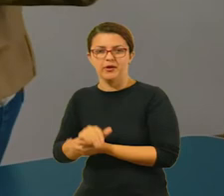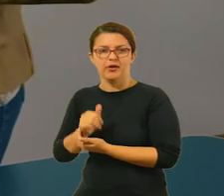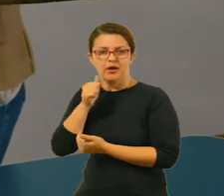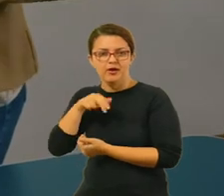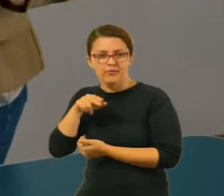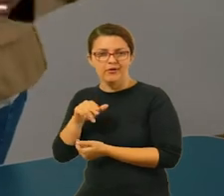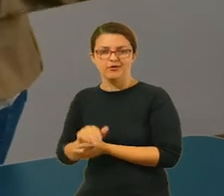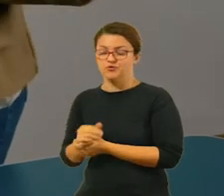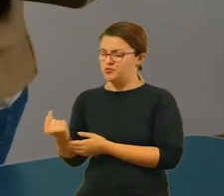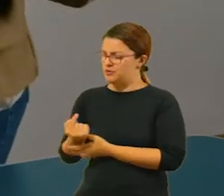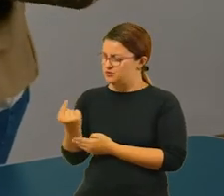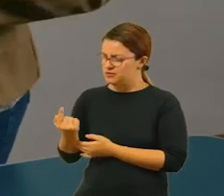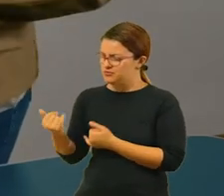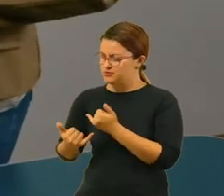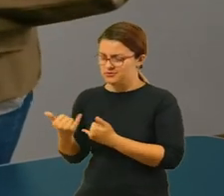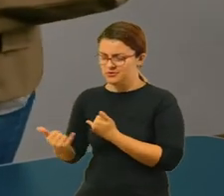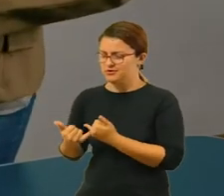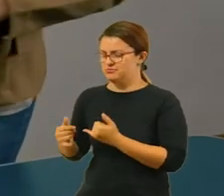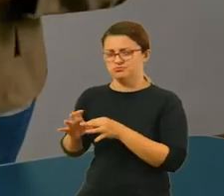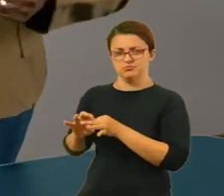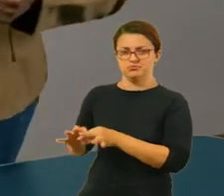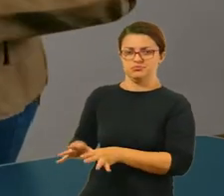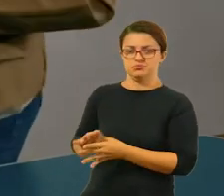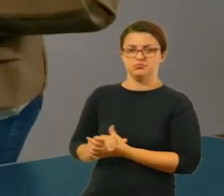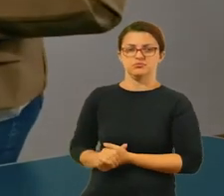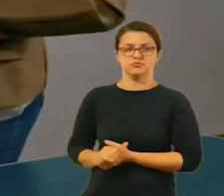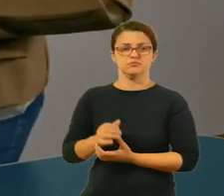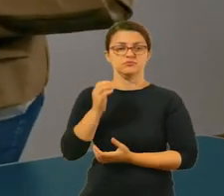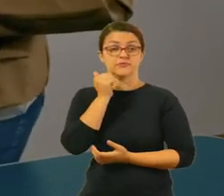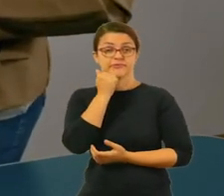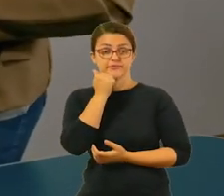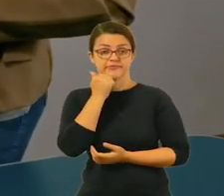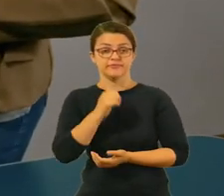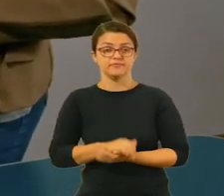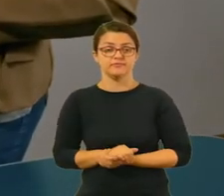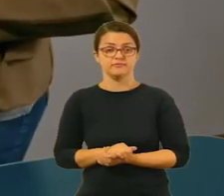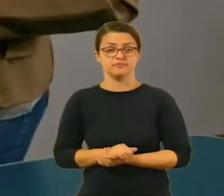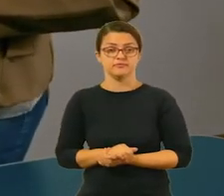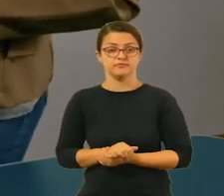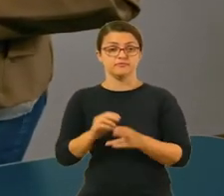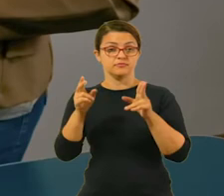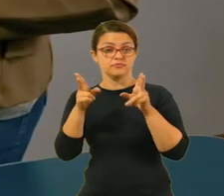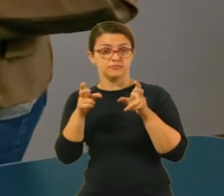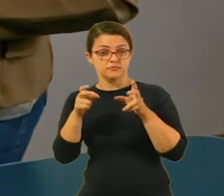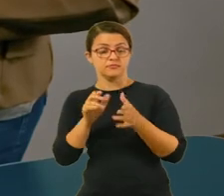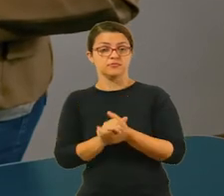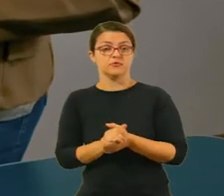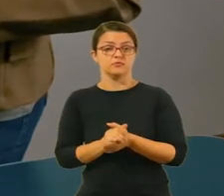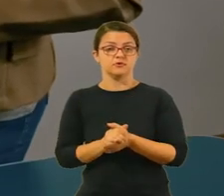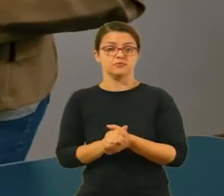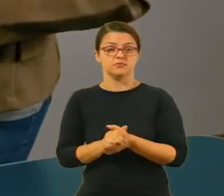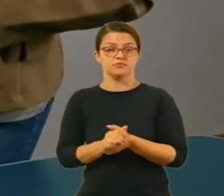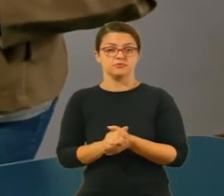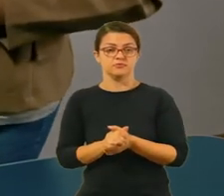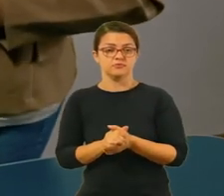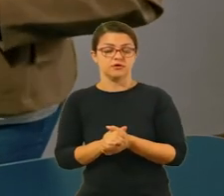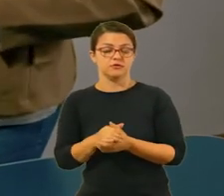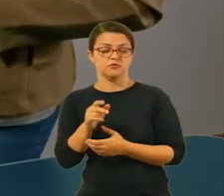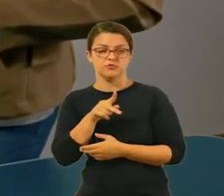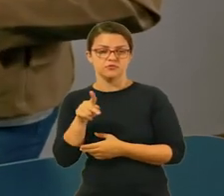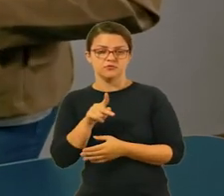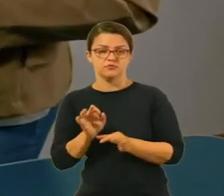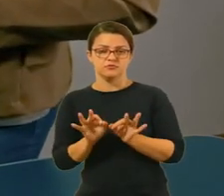você, sozinha. Deixa que ela repita, ok? Ciências. O tema do professor